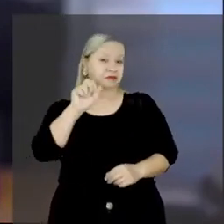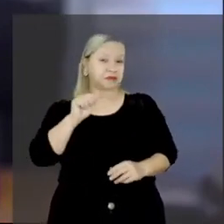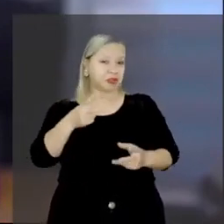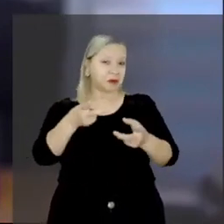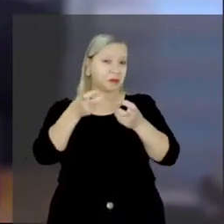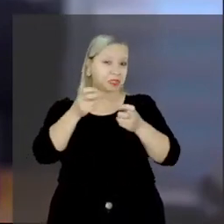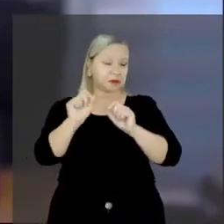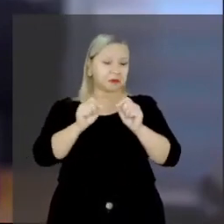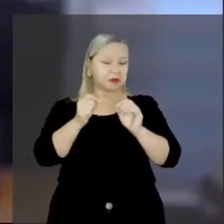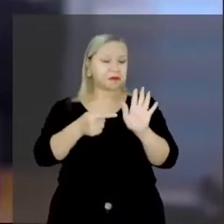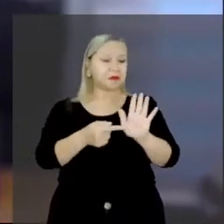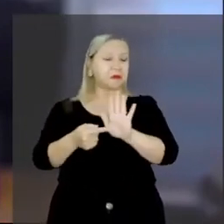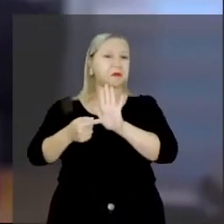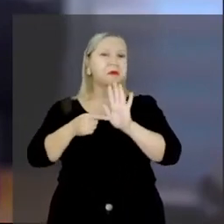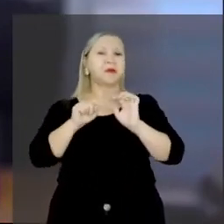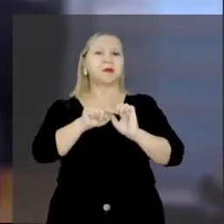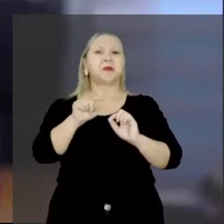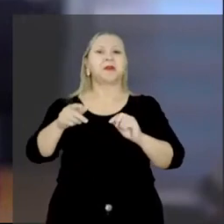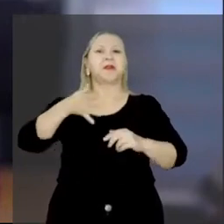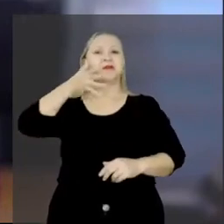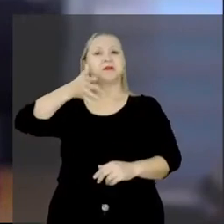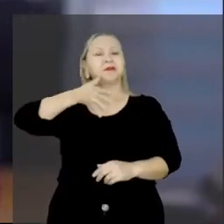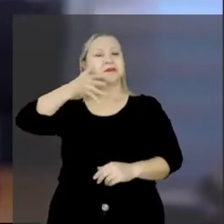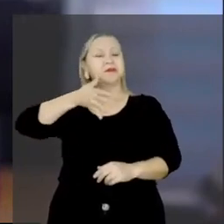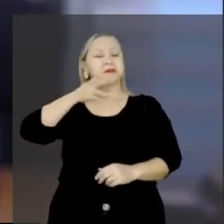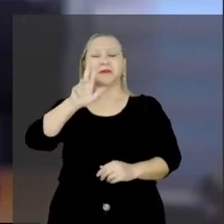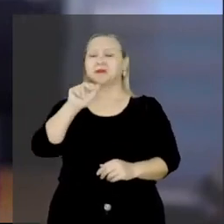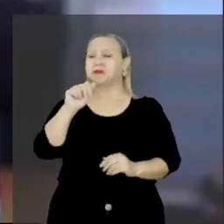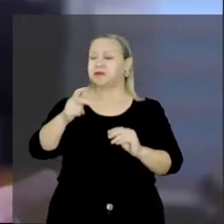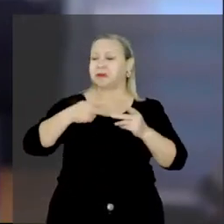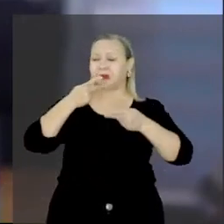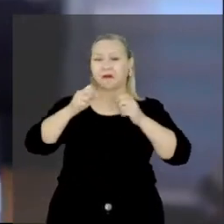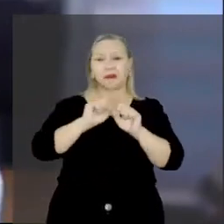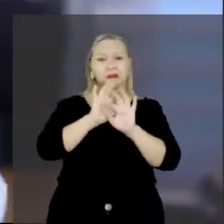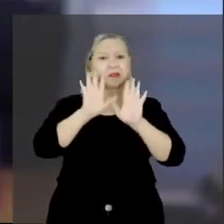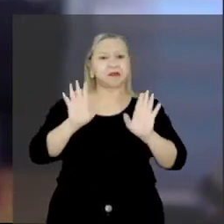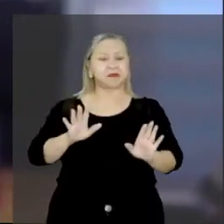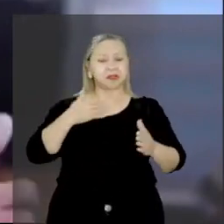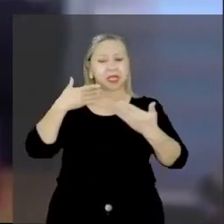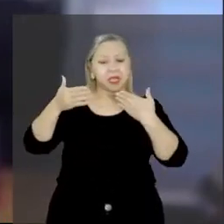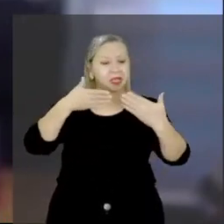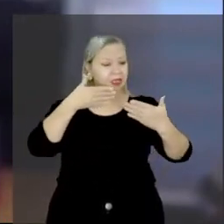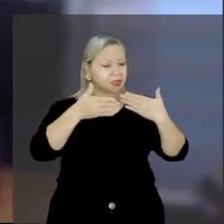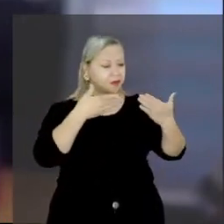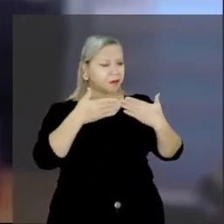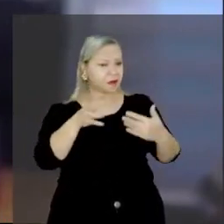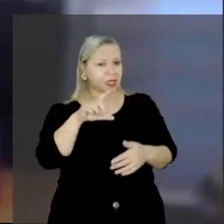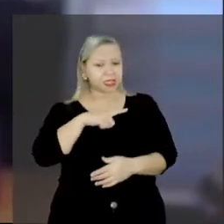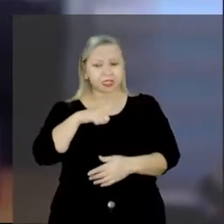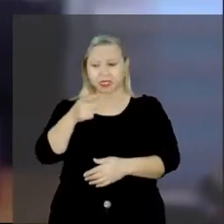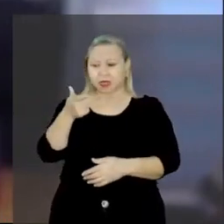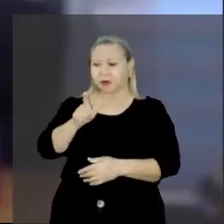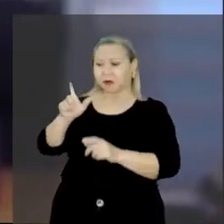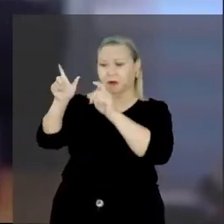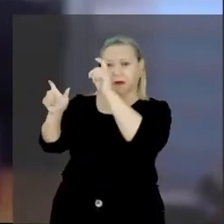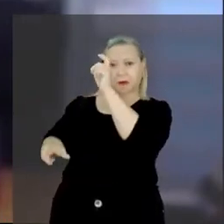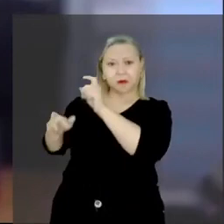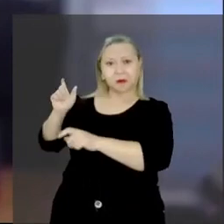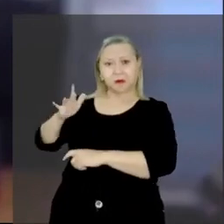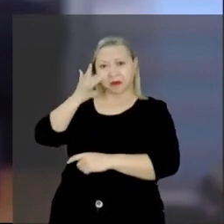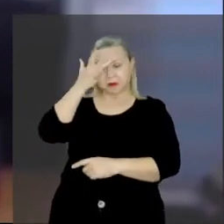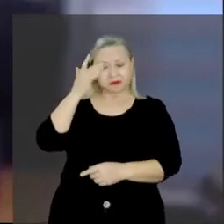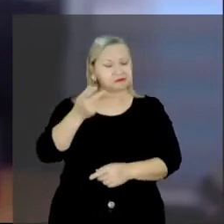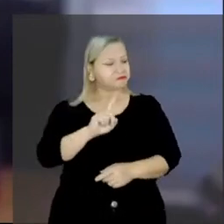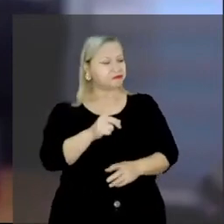aconteceu. Eu acho que ele tomou a decisão certa ontem à noite de falar: olha, eu não estou candidato, eu não sou candidato, e fim